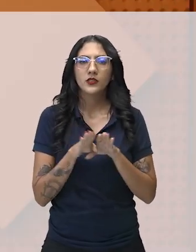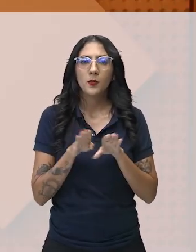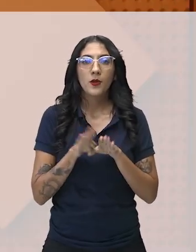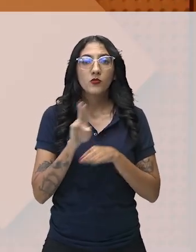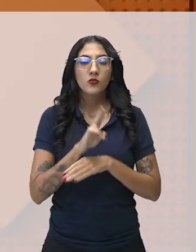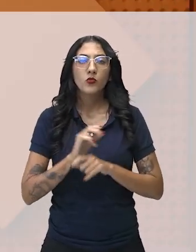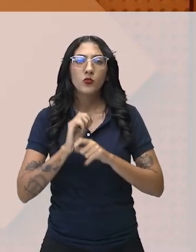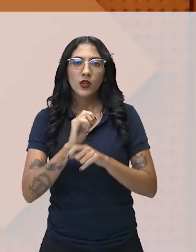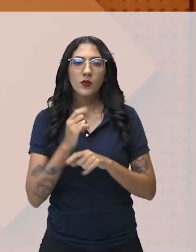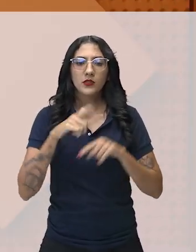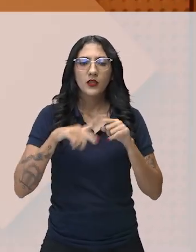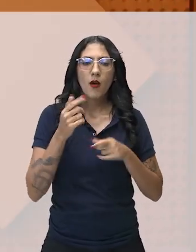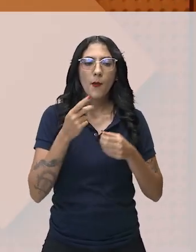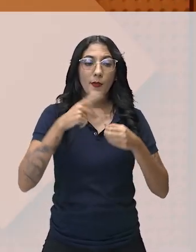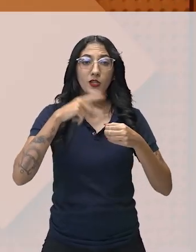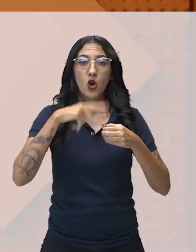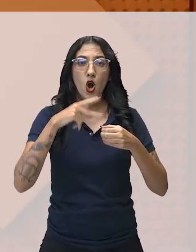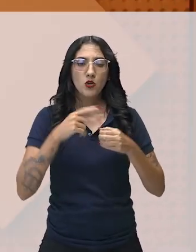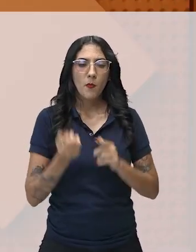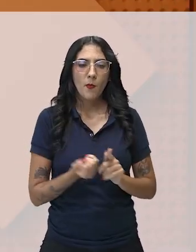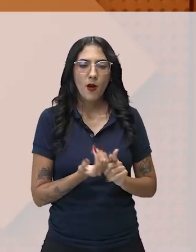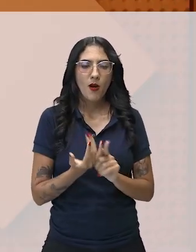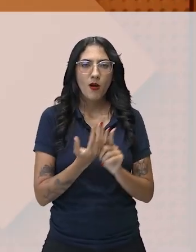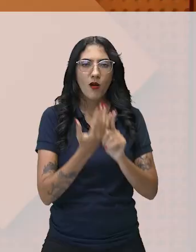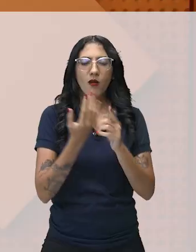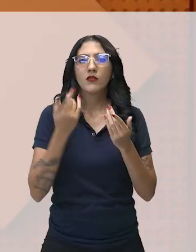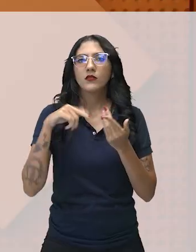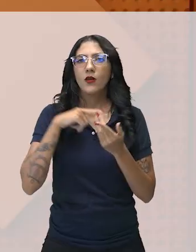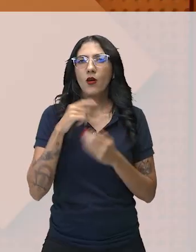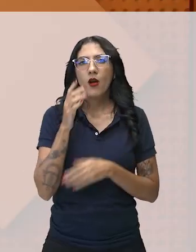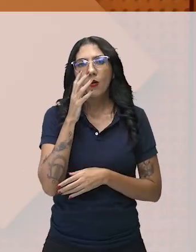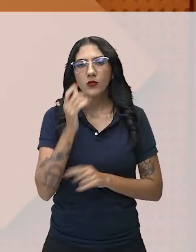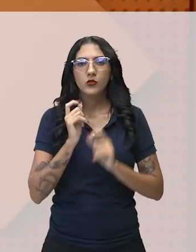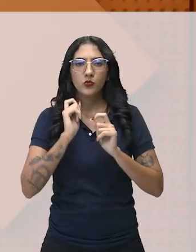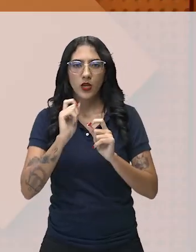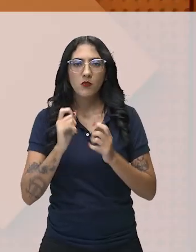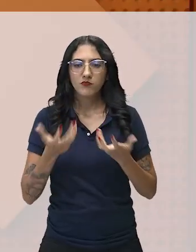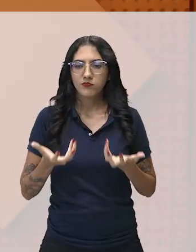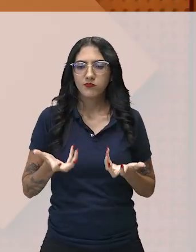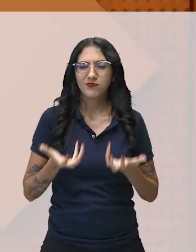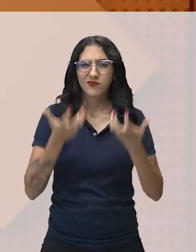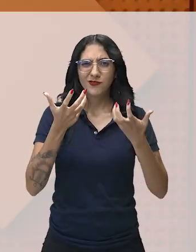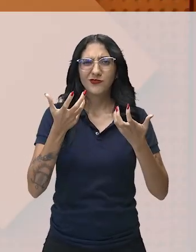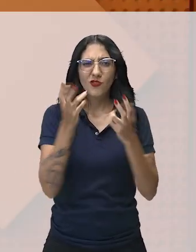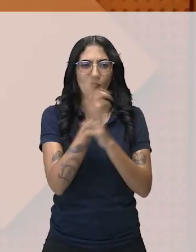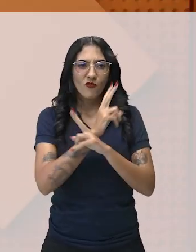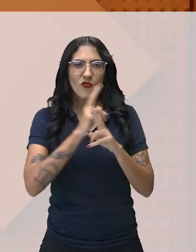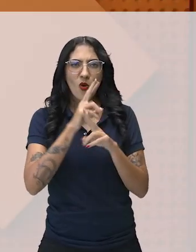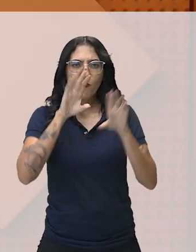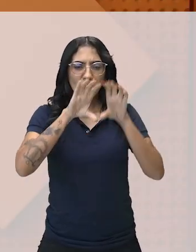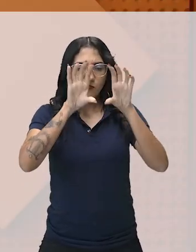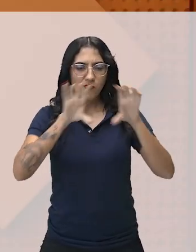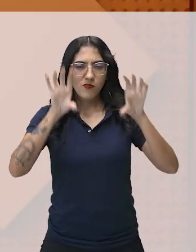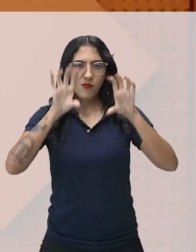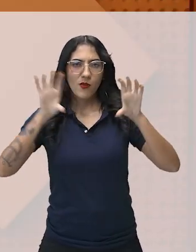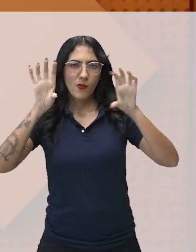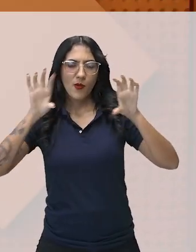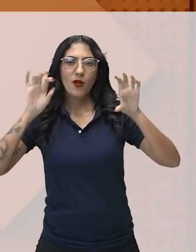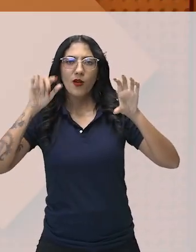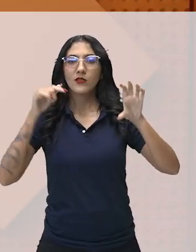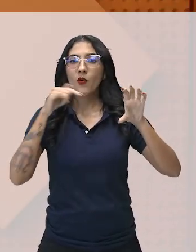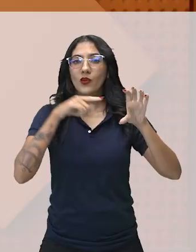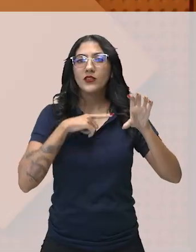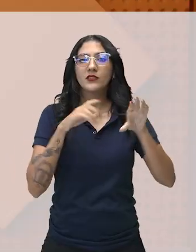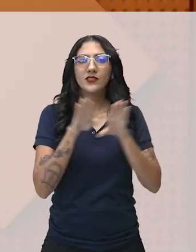da queima de combustíveis fósseis, isso faz com que a gente aumente a quantidade desses gases do efeito estufa na atmosfera terrestre, isso faz com que a